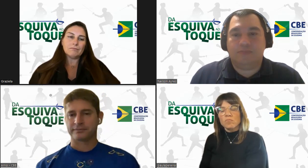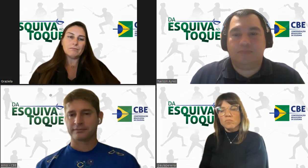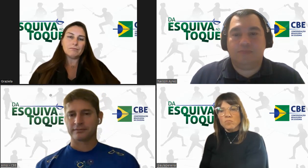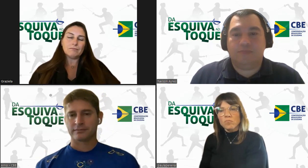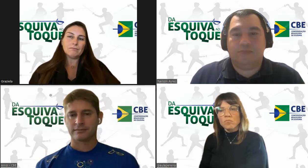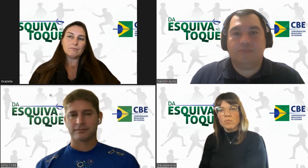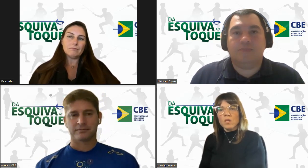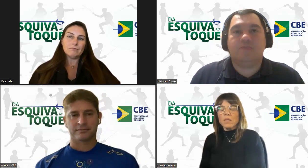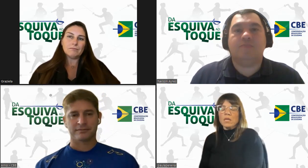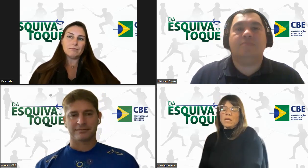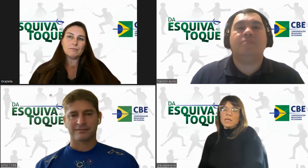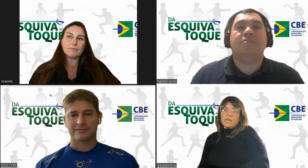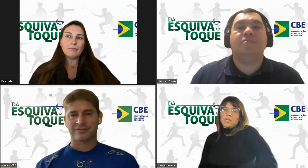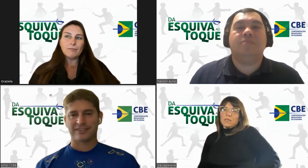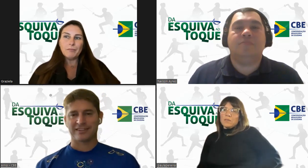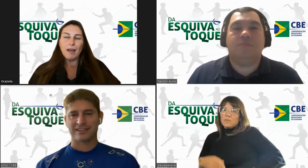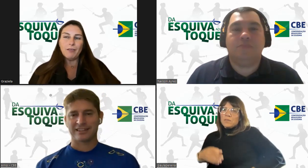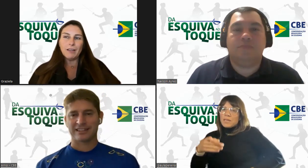tudo